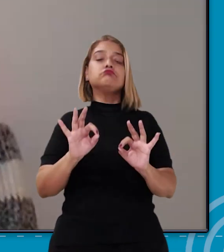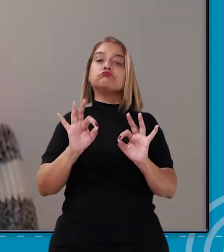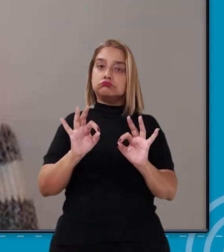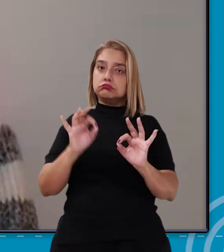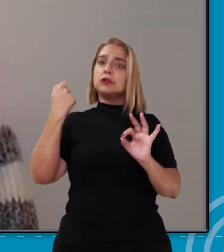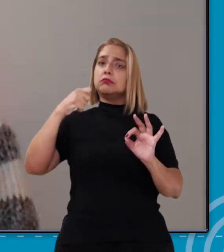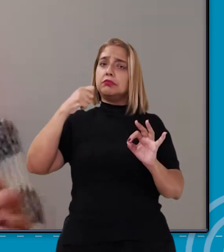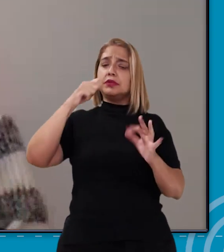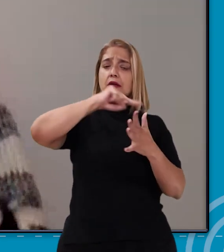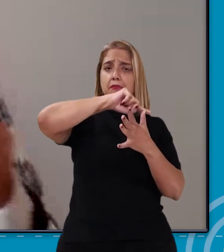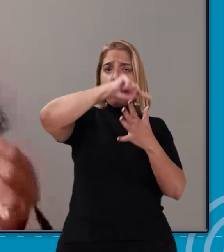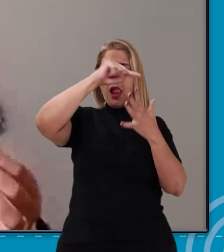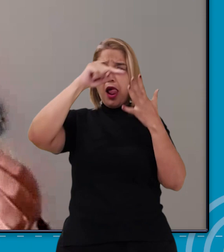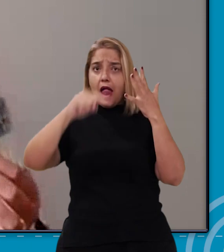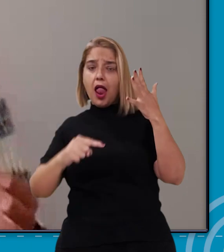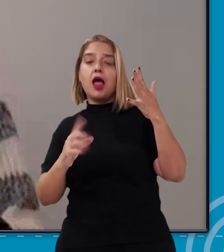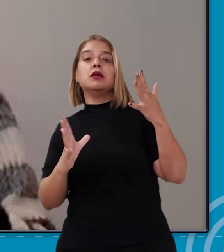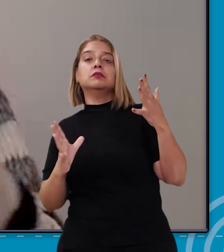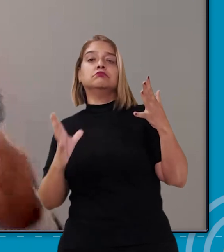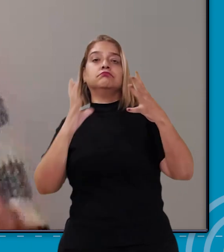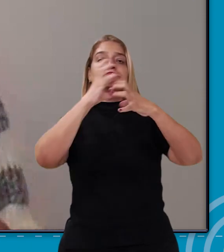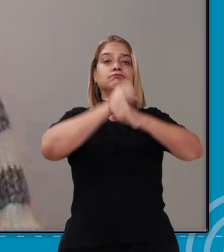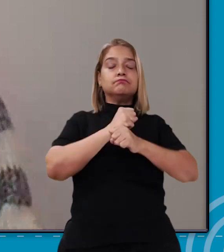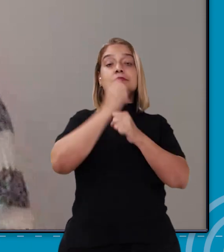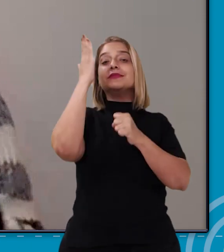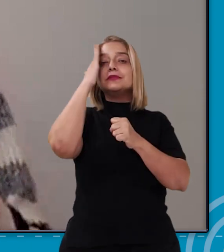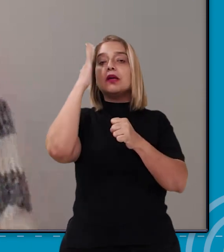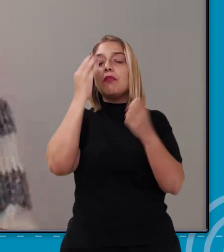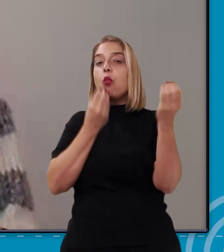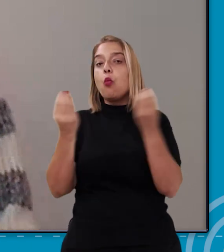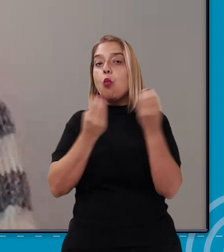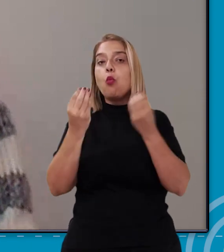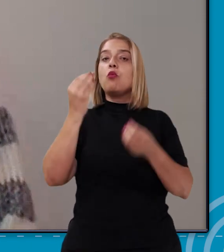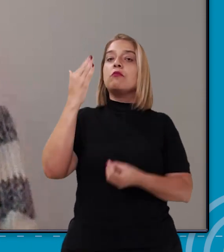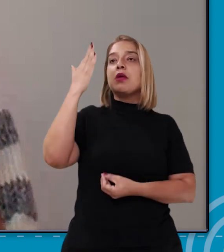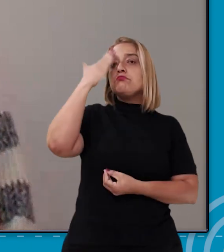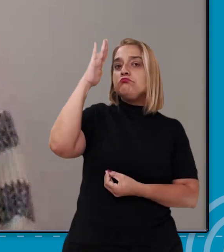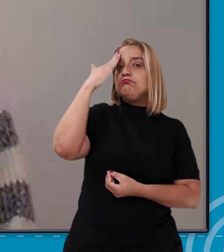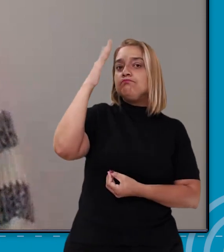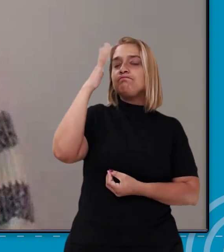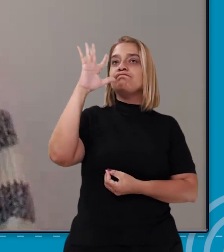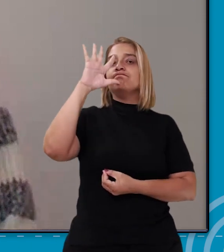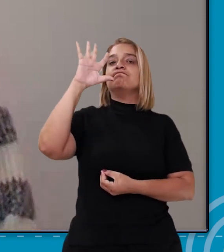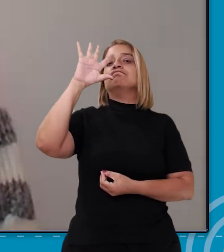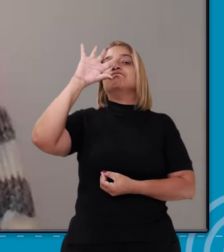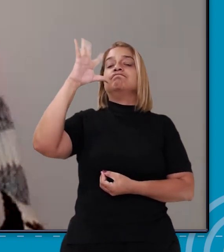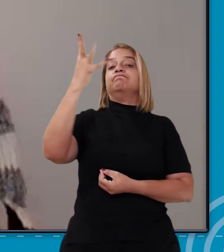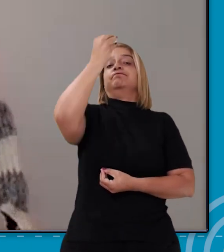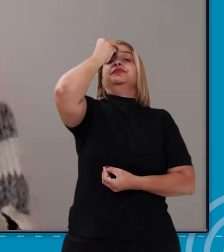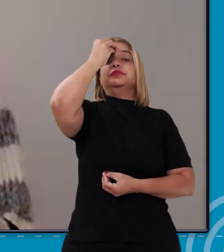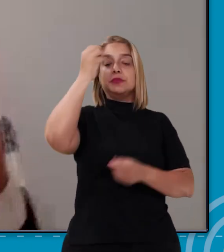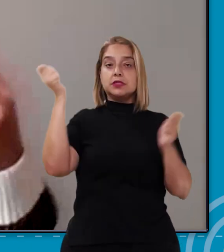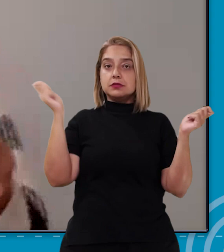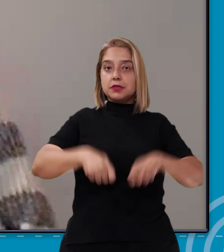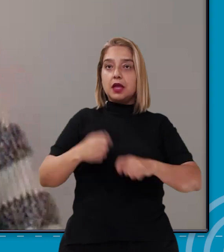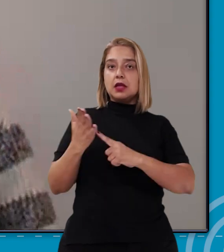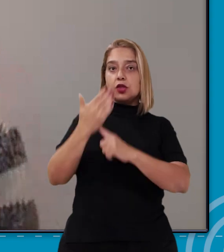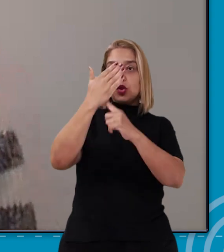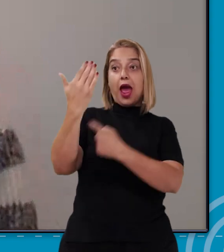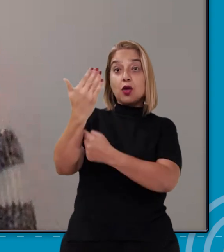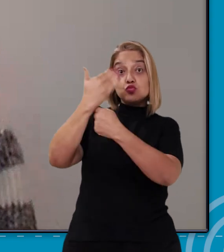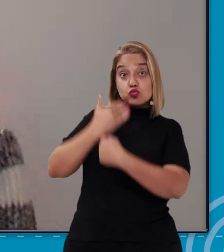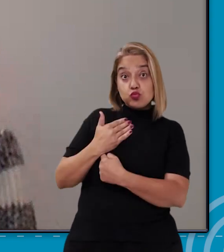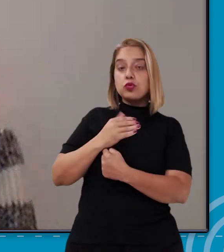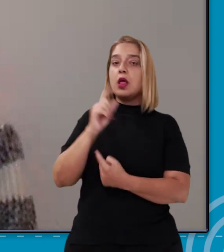esses objetivos? Então, todo esse pensamento, toda essa amarração faz parte da compreensão de se